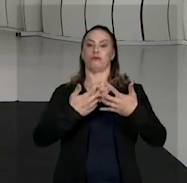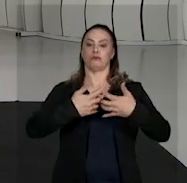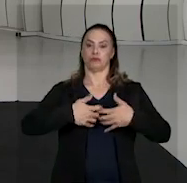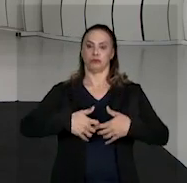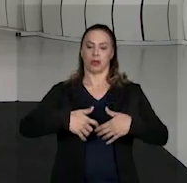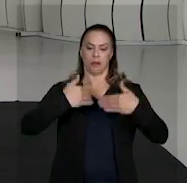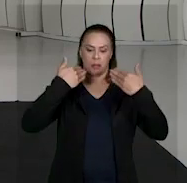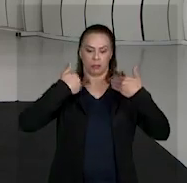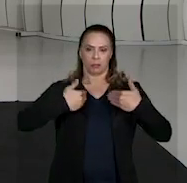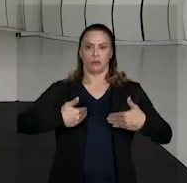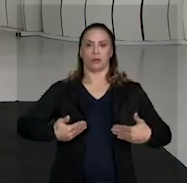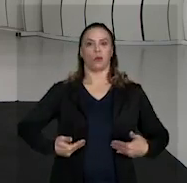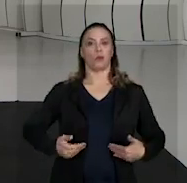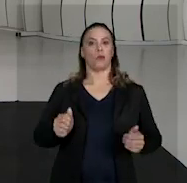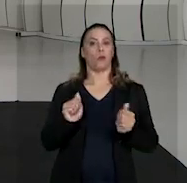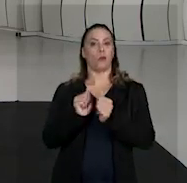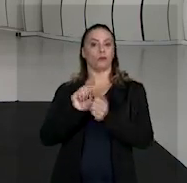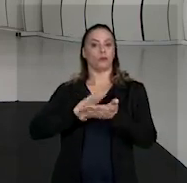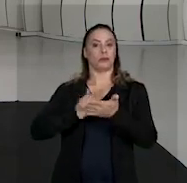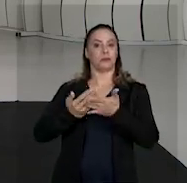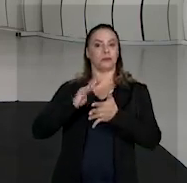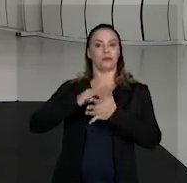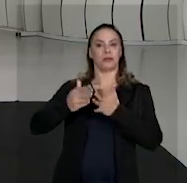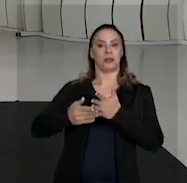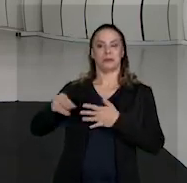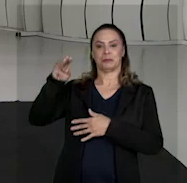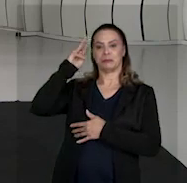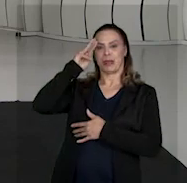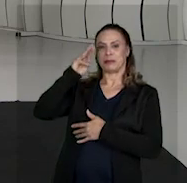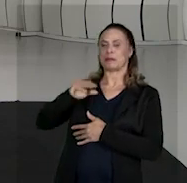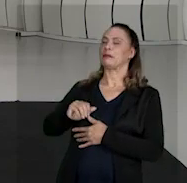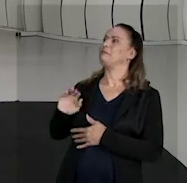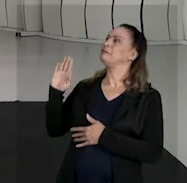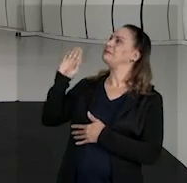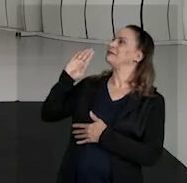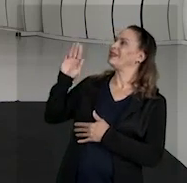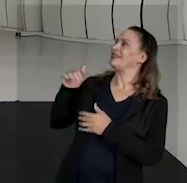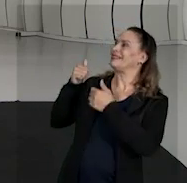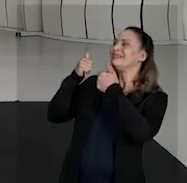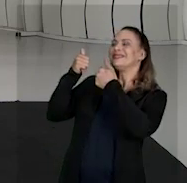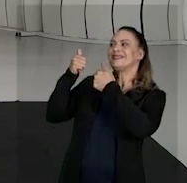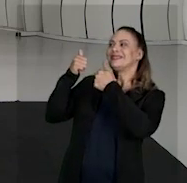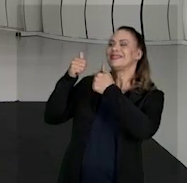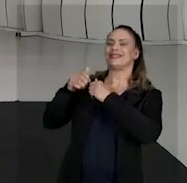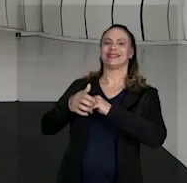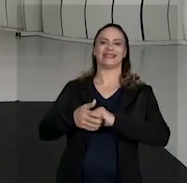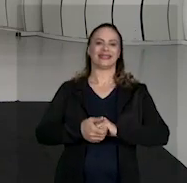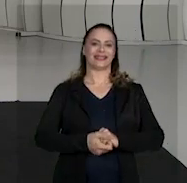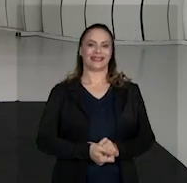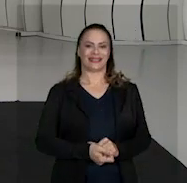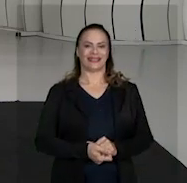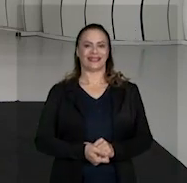corpo. Quem está aqui comigo hoje é a Márcia. Oi, Márcia, tudo jóia?